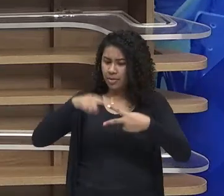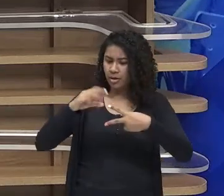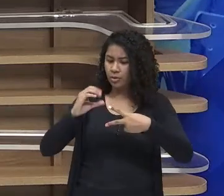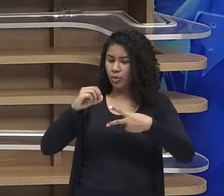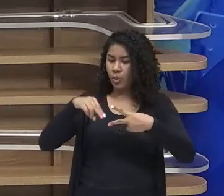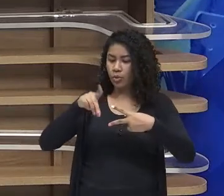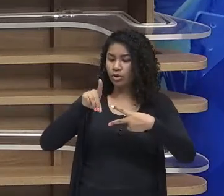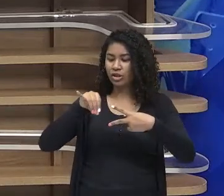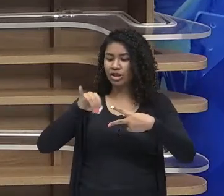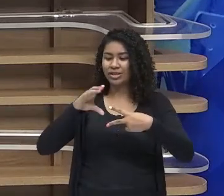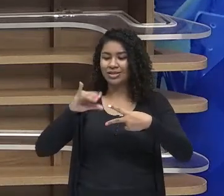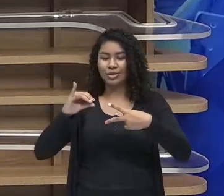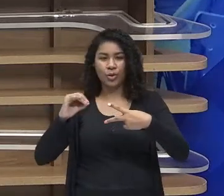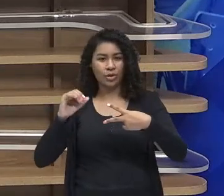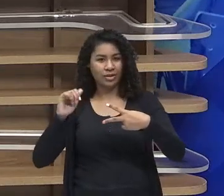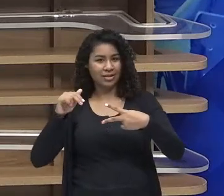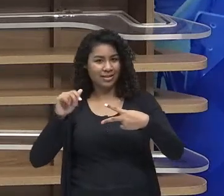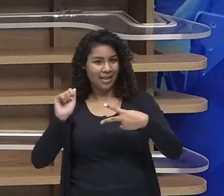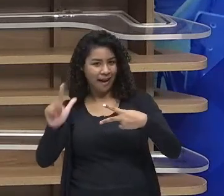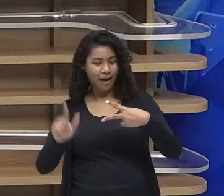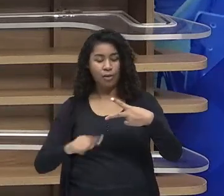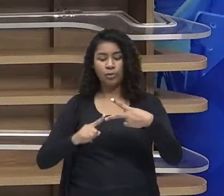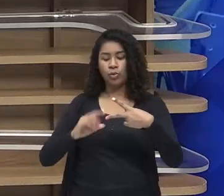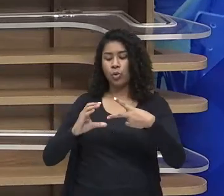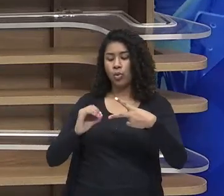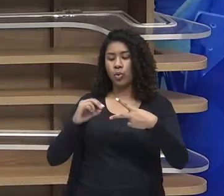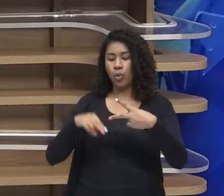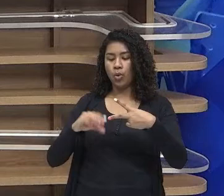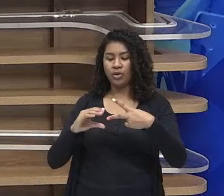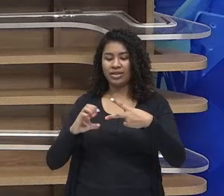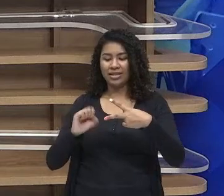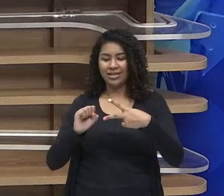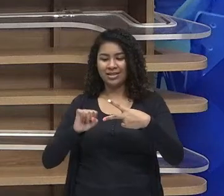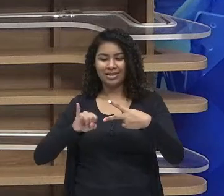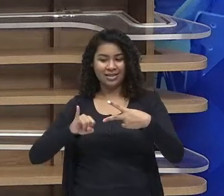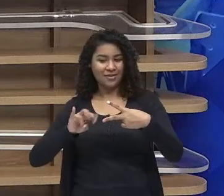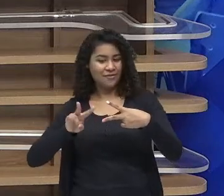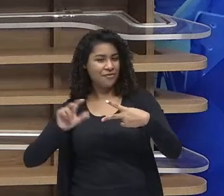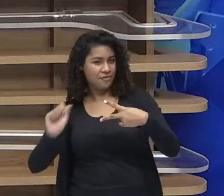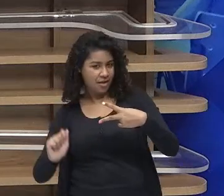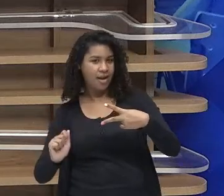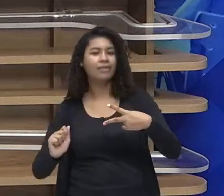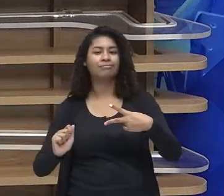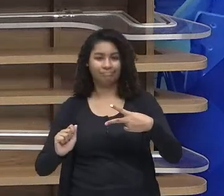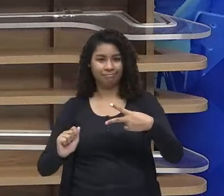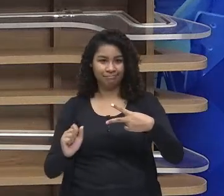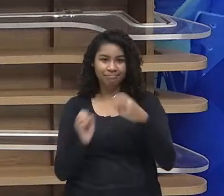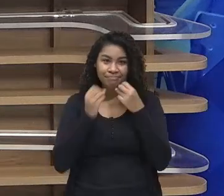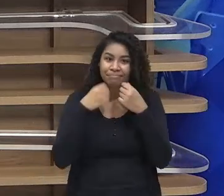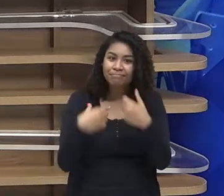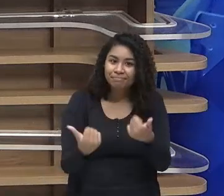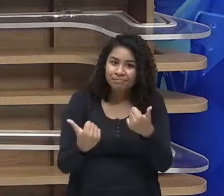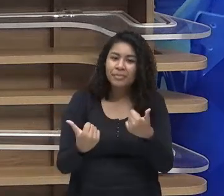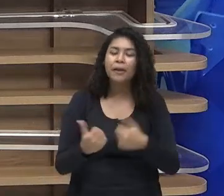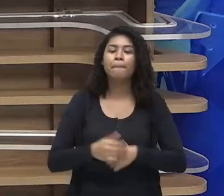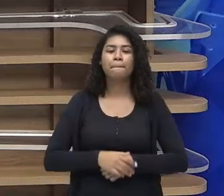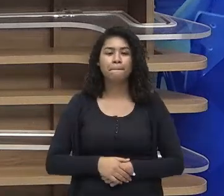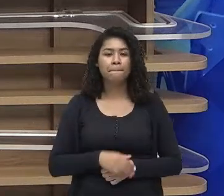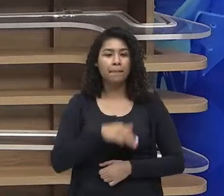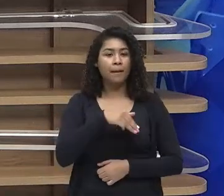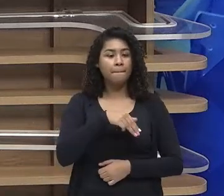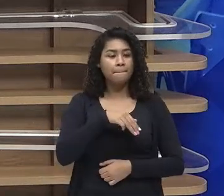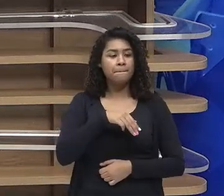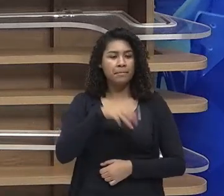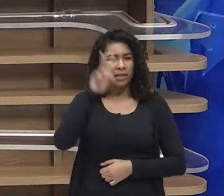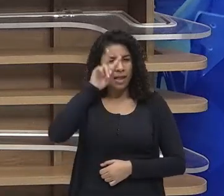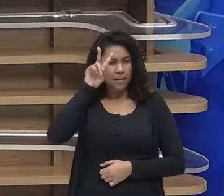condição e o fato contrário está para a concessiva, ainda que, o mesmo e o embora. Mesmo estando com febre,